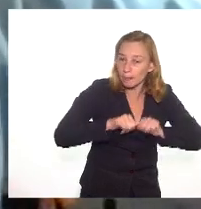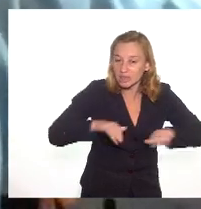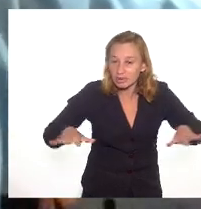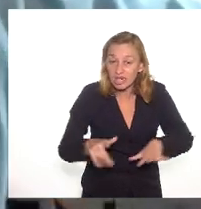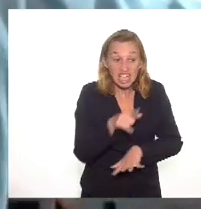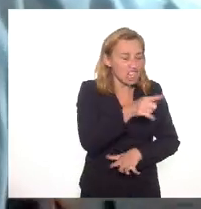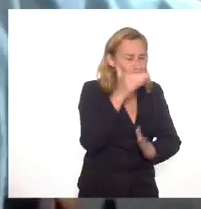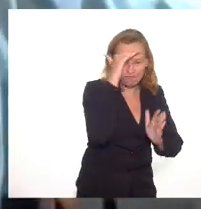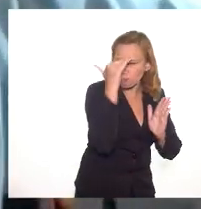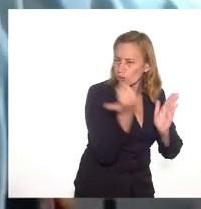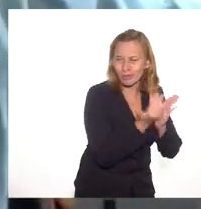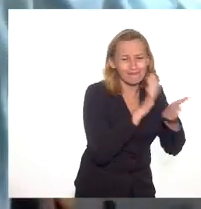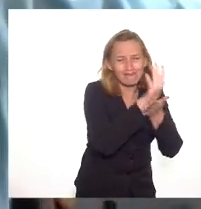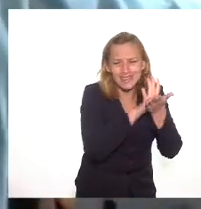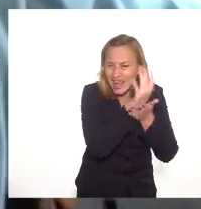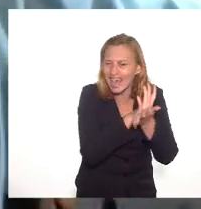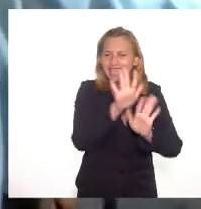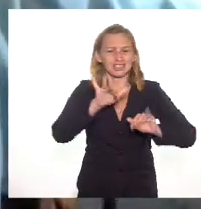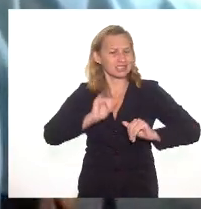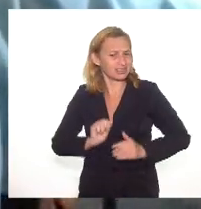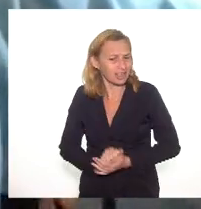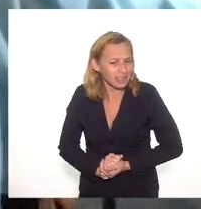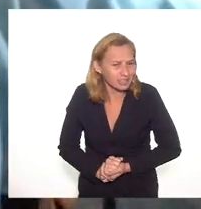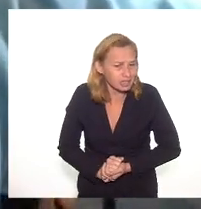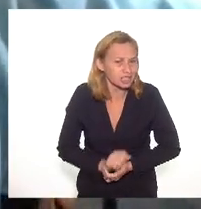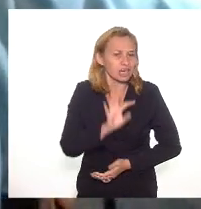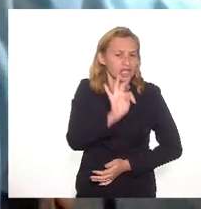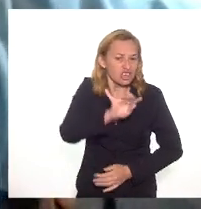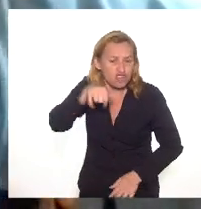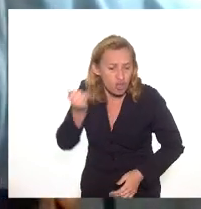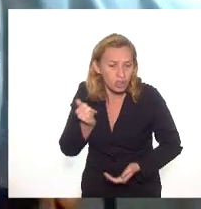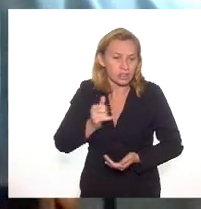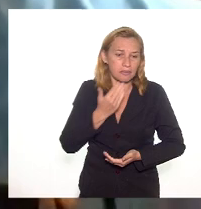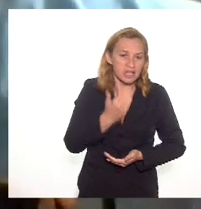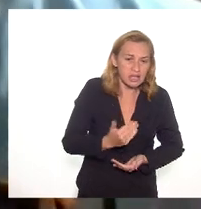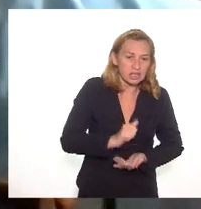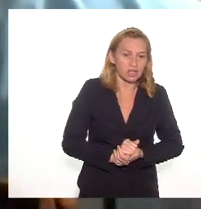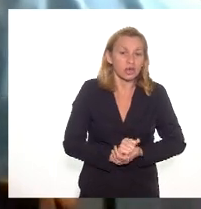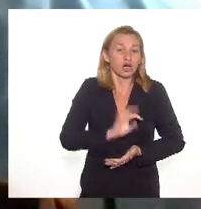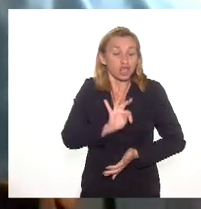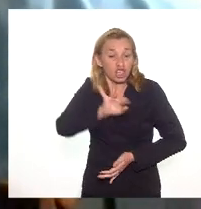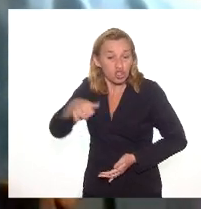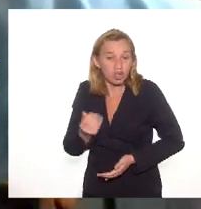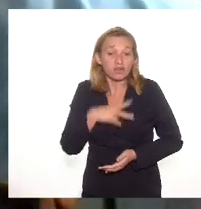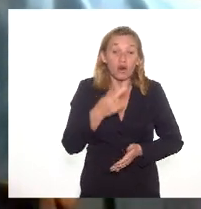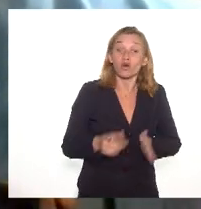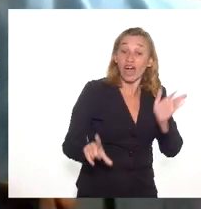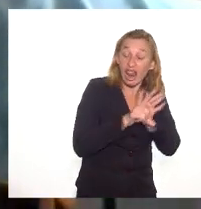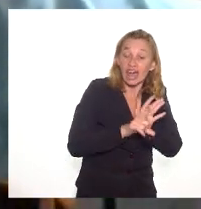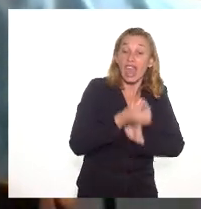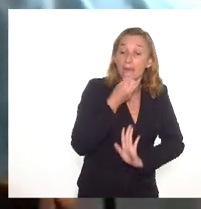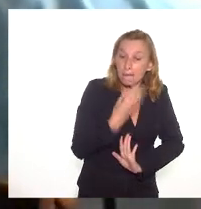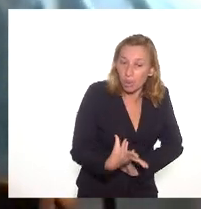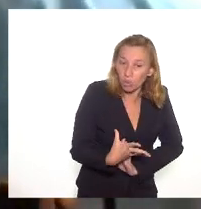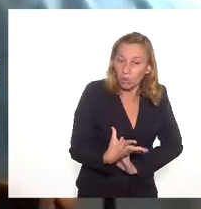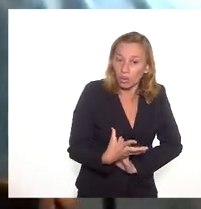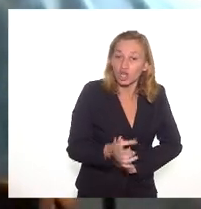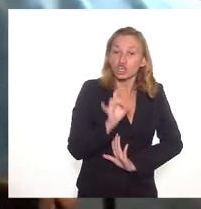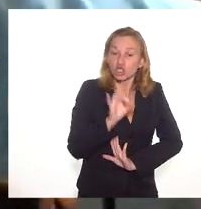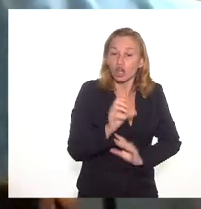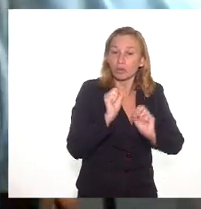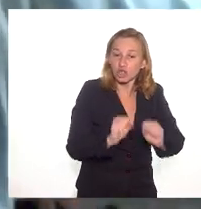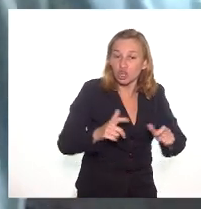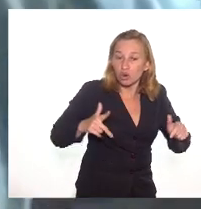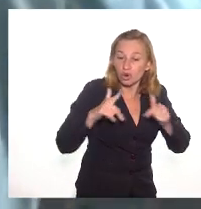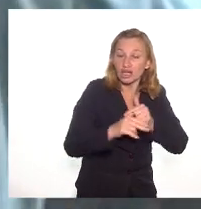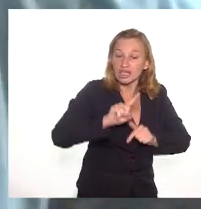não estão cumprindo sequer esta modulação do TJ. O TJ disse que a lei é boa e que só poderia